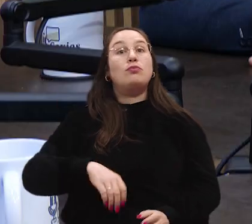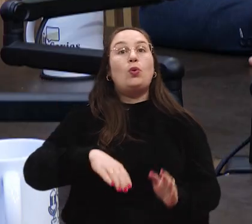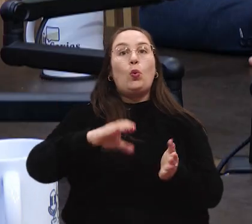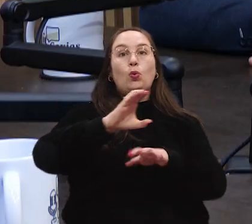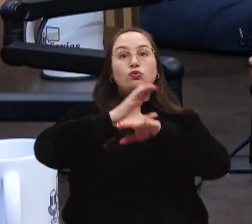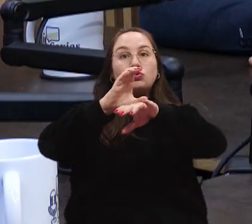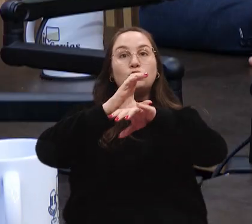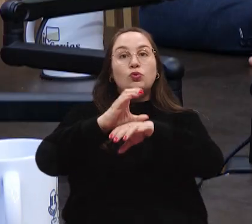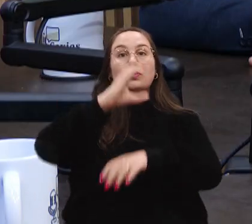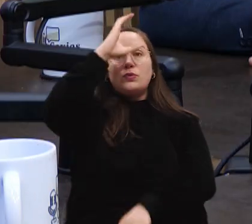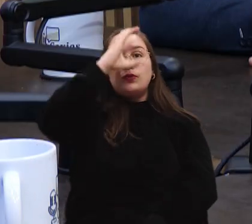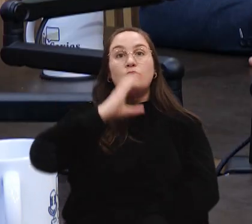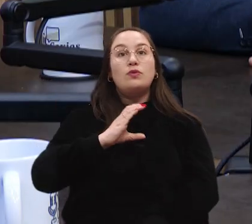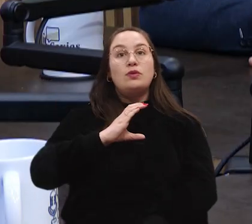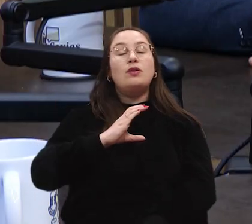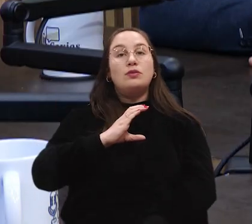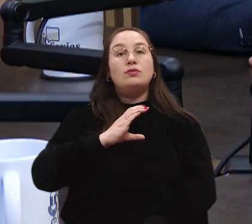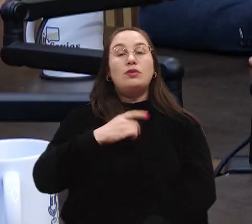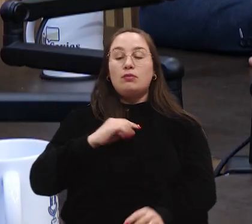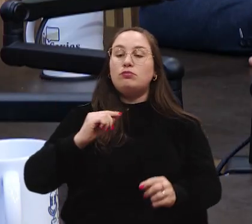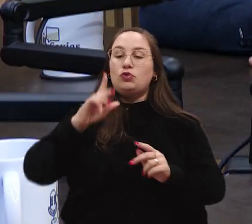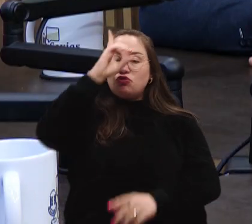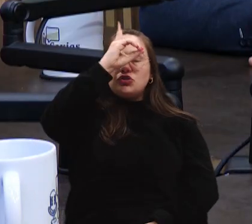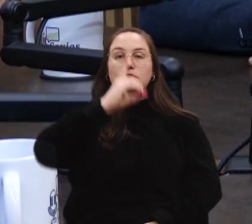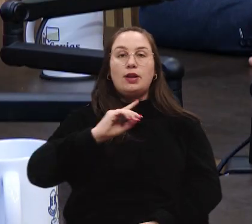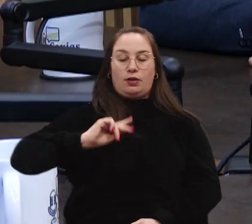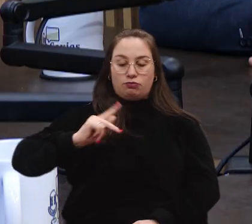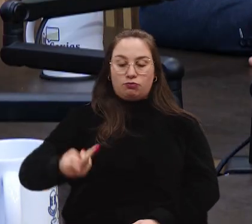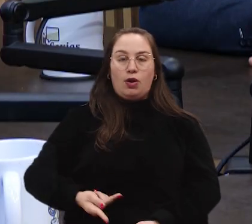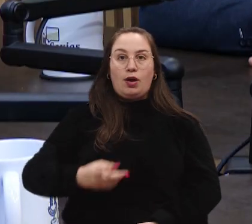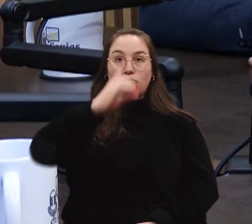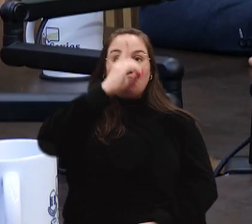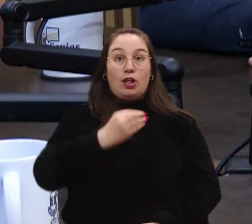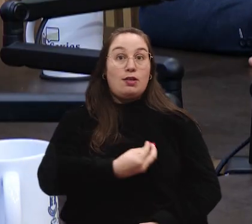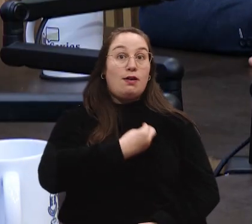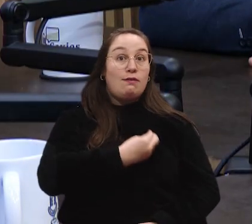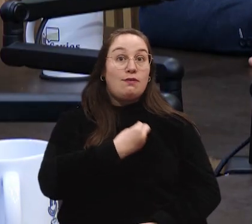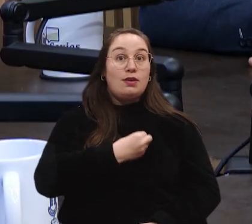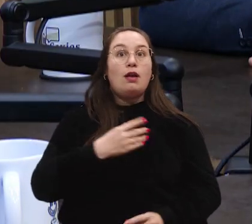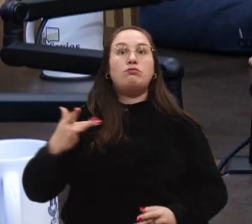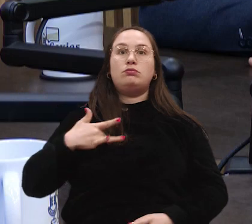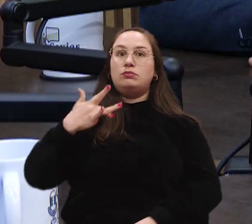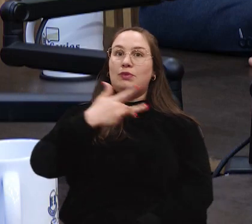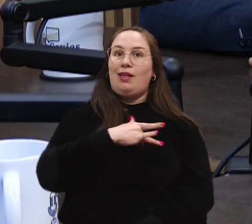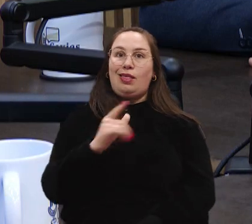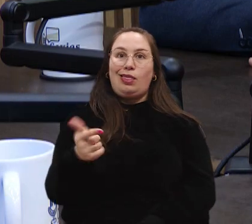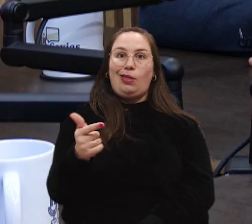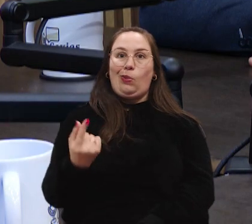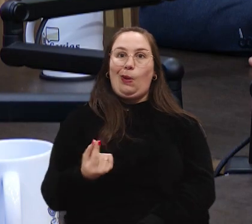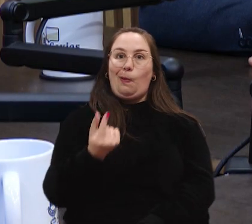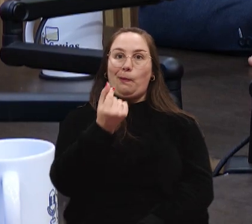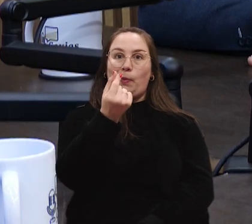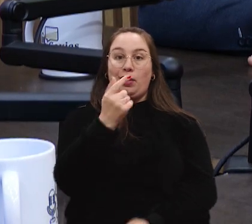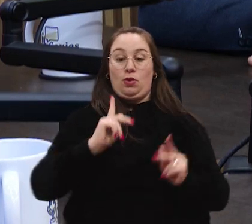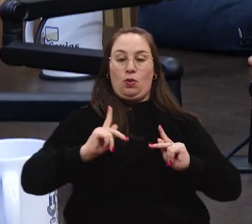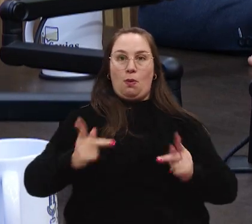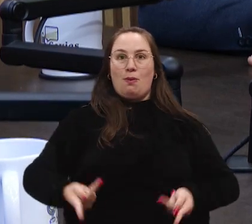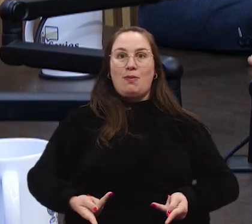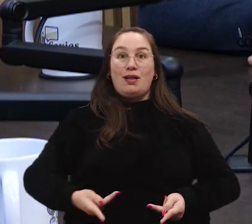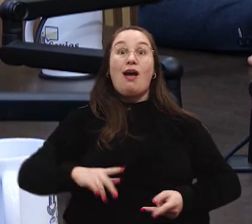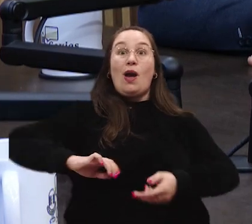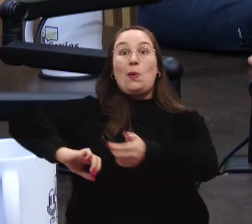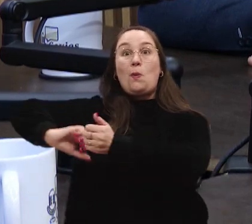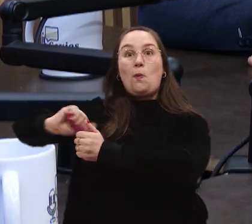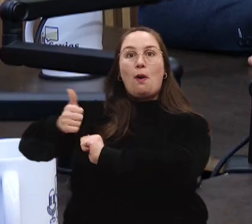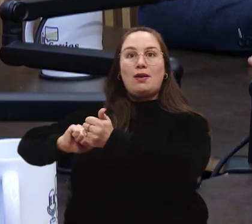Que ela trabalha a dignidade do ser humano, direito à vida e viver com saúde, que saúde não tem preço, né? Tu lida com o ser humano, mas viver